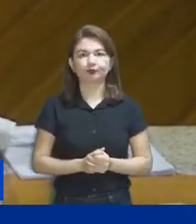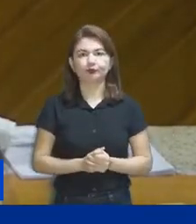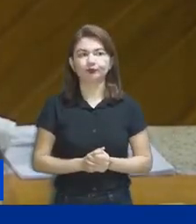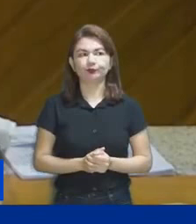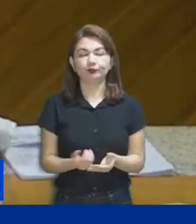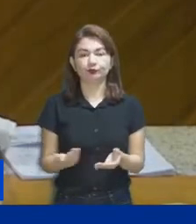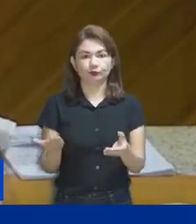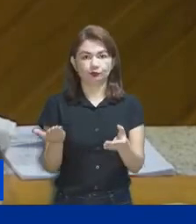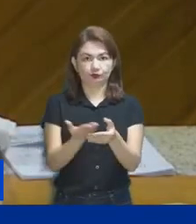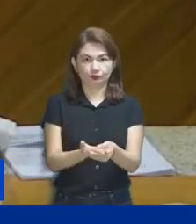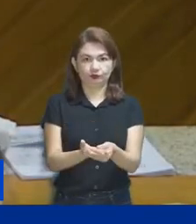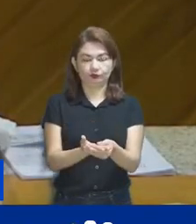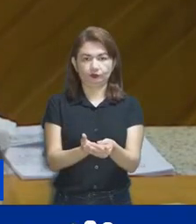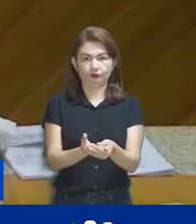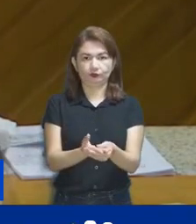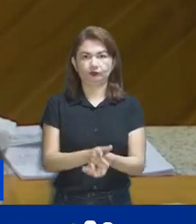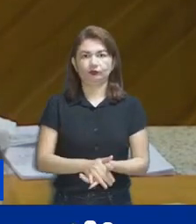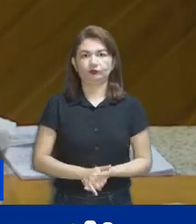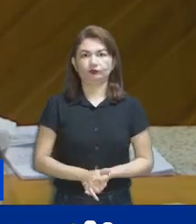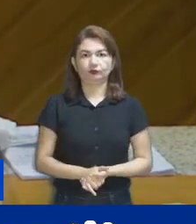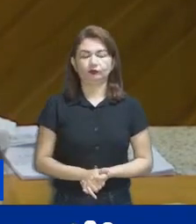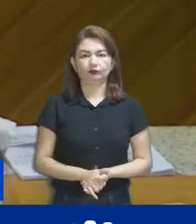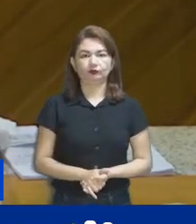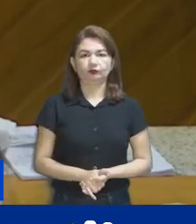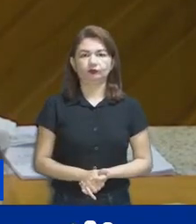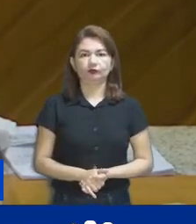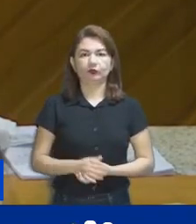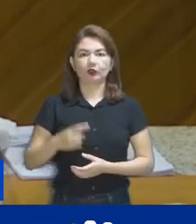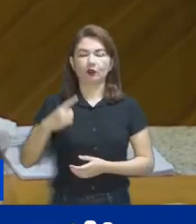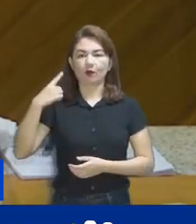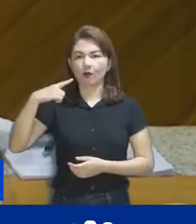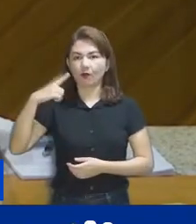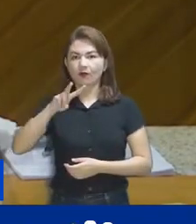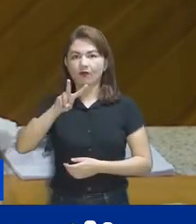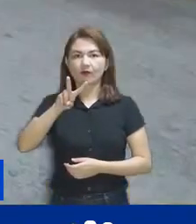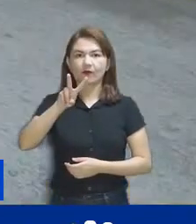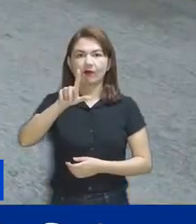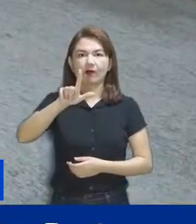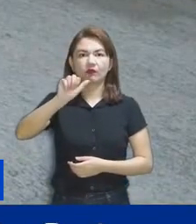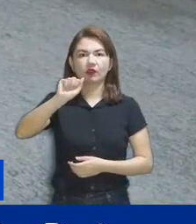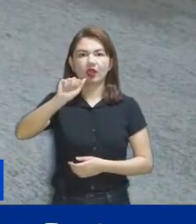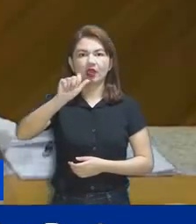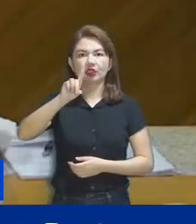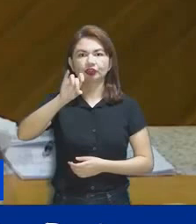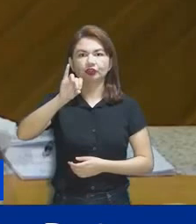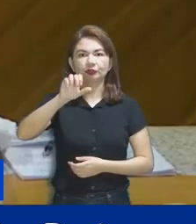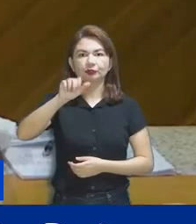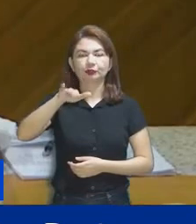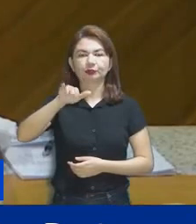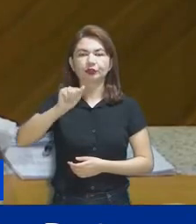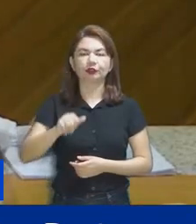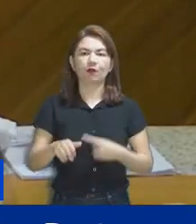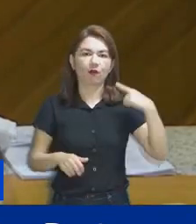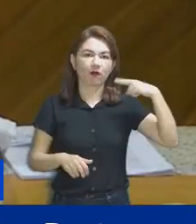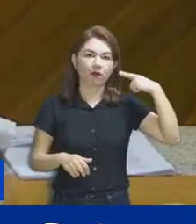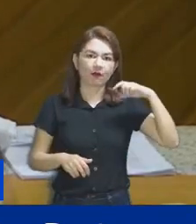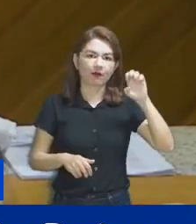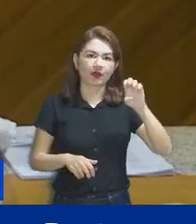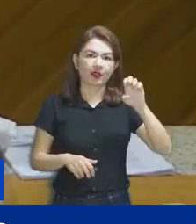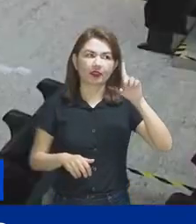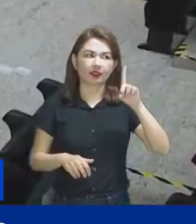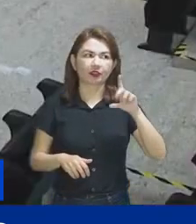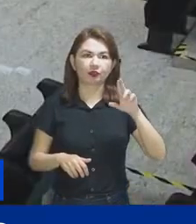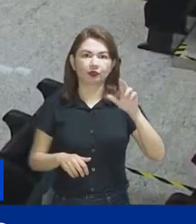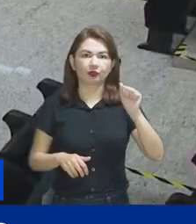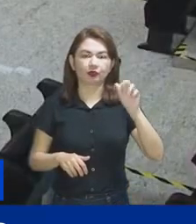proferidos. Feito, doutor Vladimir, doutor Eduardo, obrigado mais uma vez, tá bom? Sejam sempre bem-vindos, a casa é de vossas excelências.